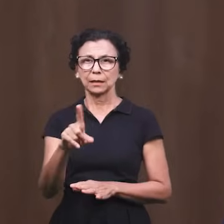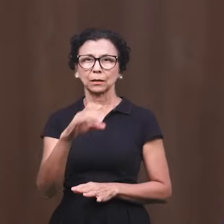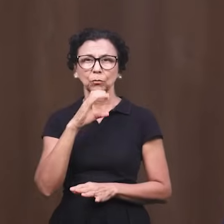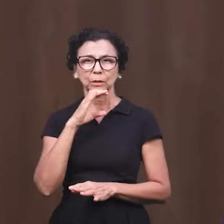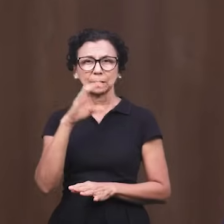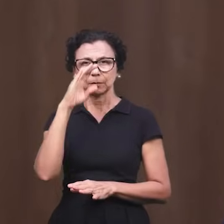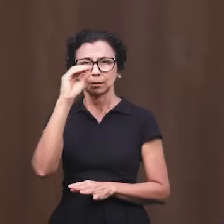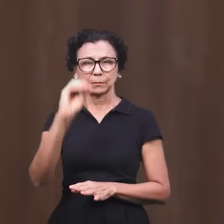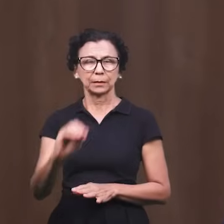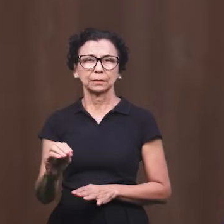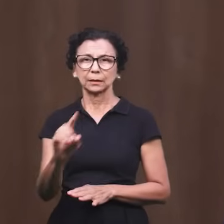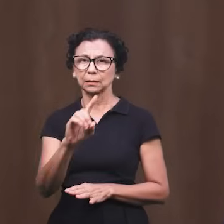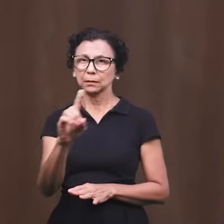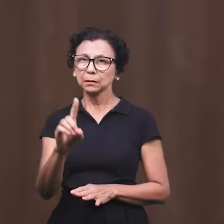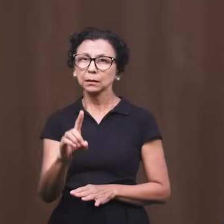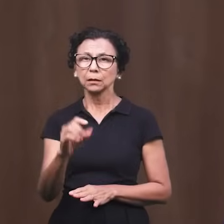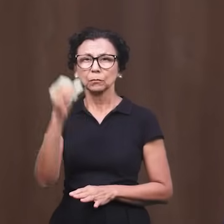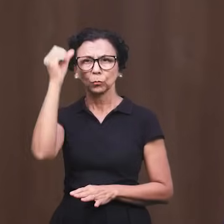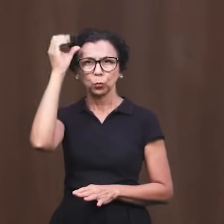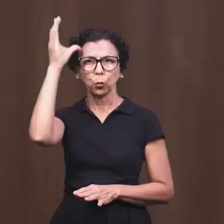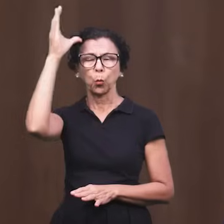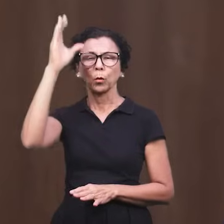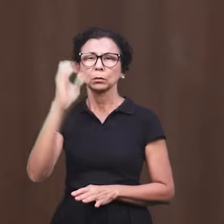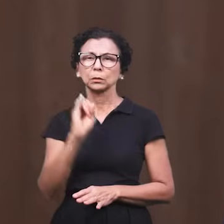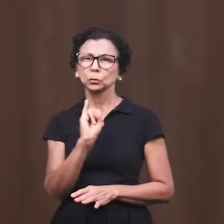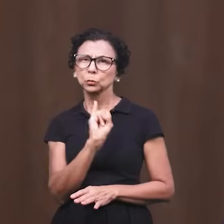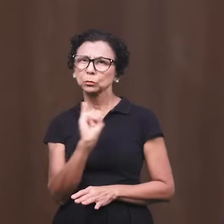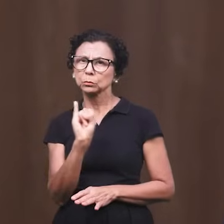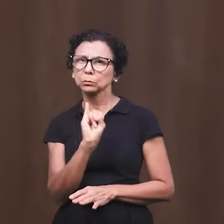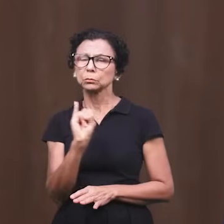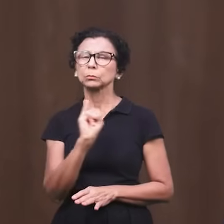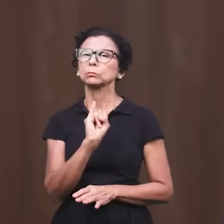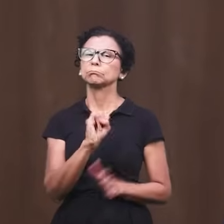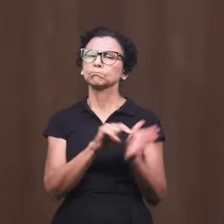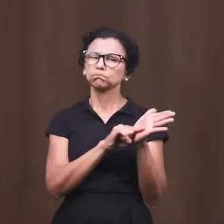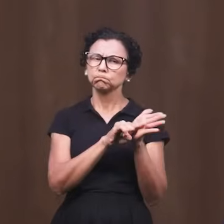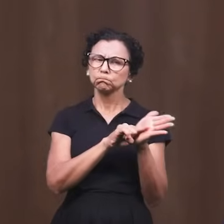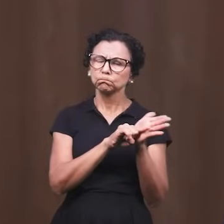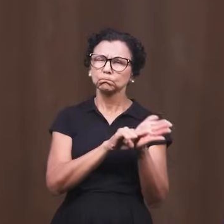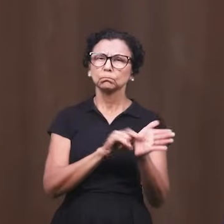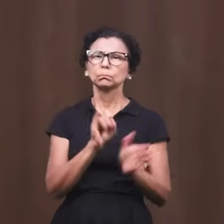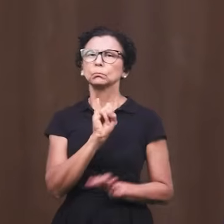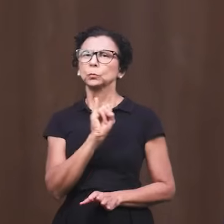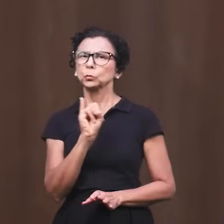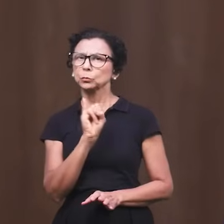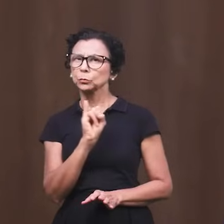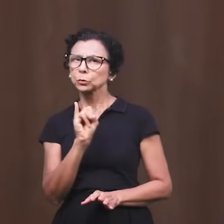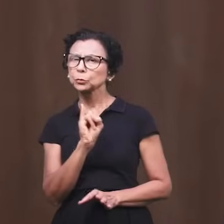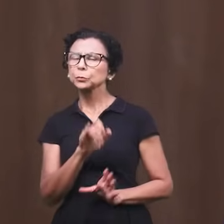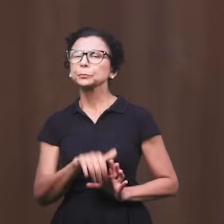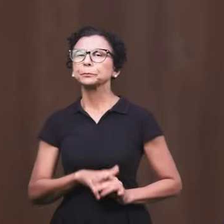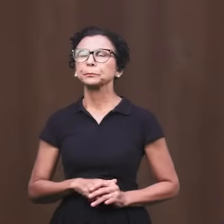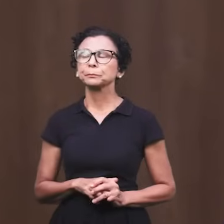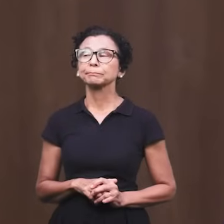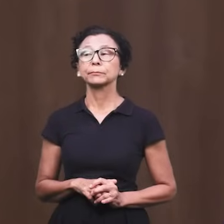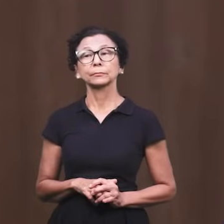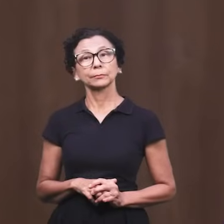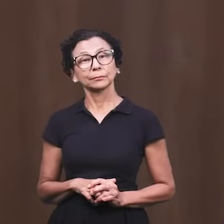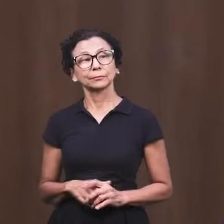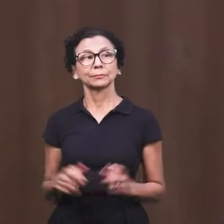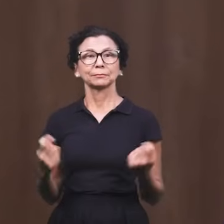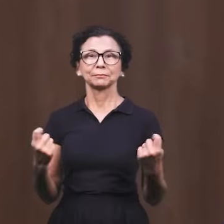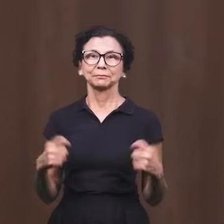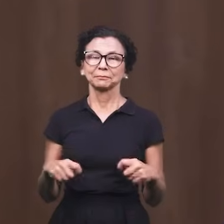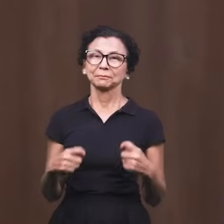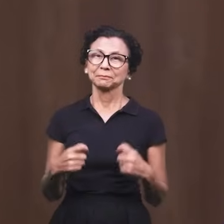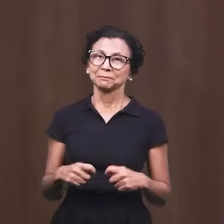conhecimento. O conhecimento é muito útil, a pesquisa é muito útil, mas nós precisamos